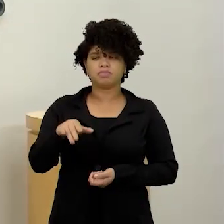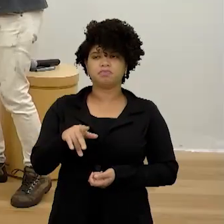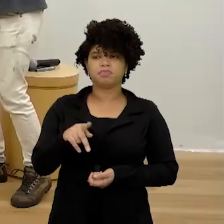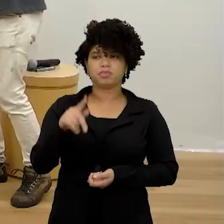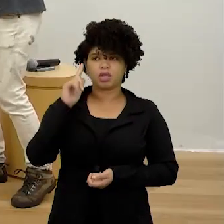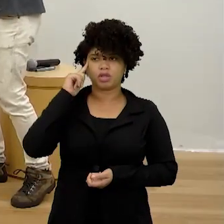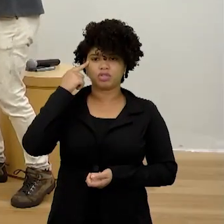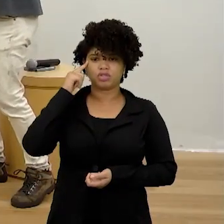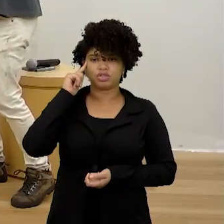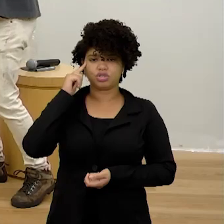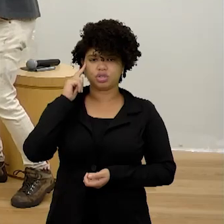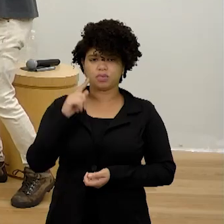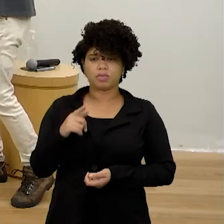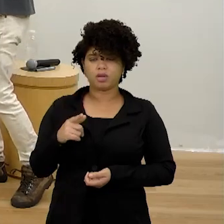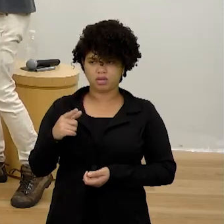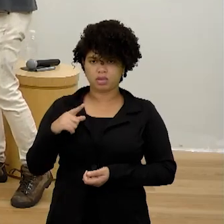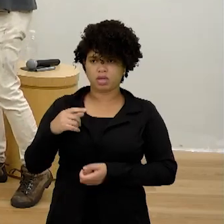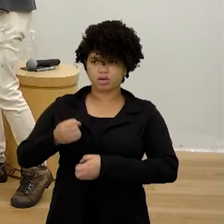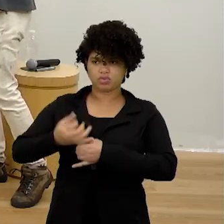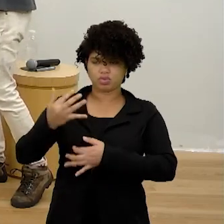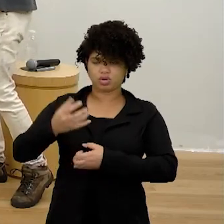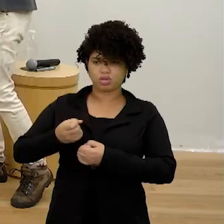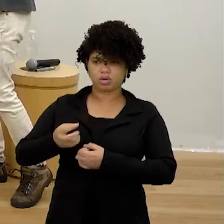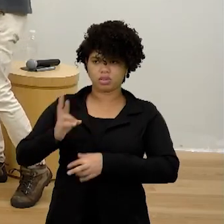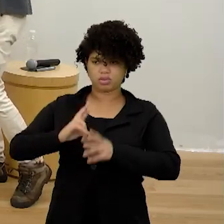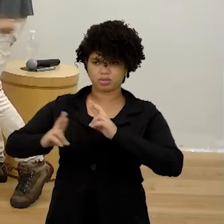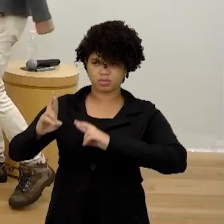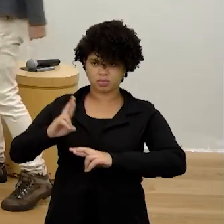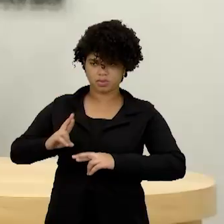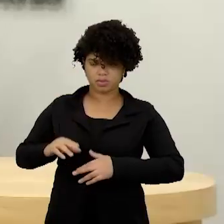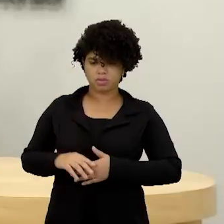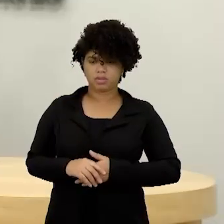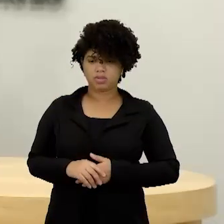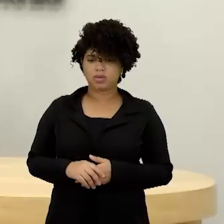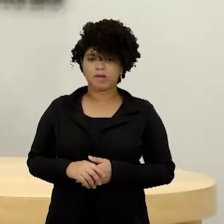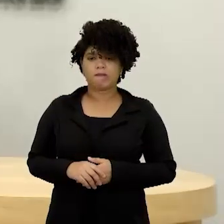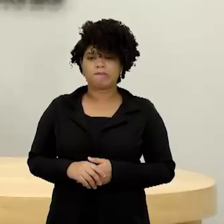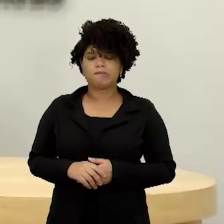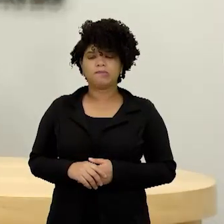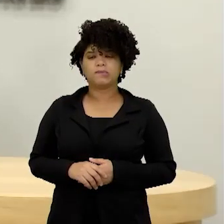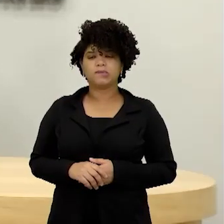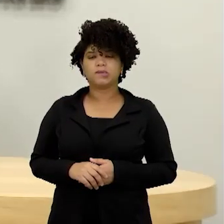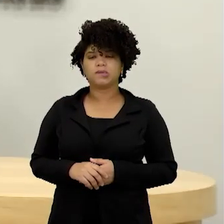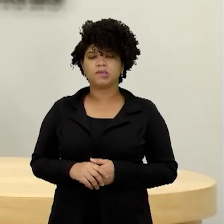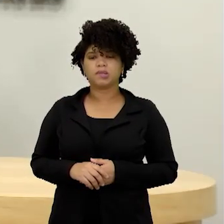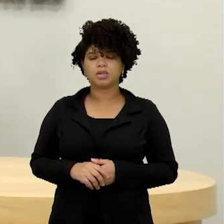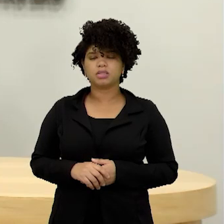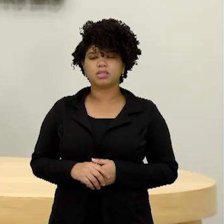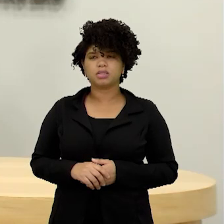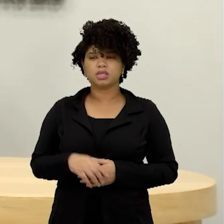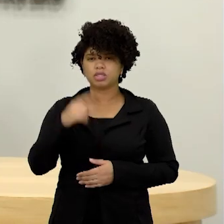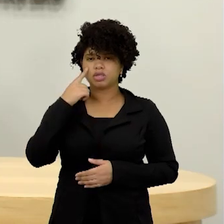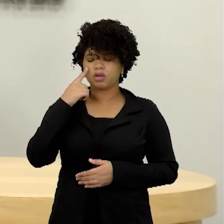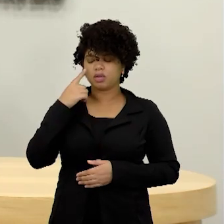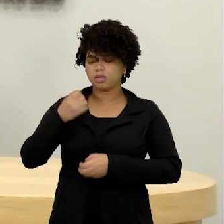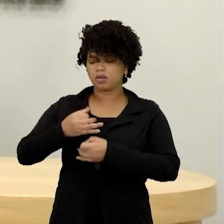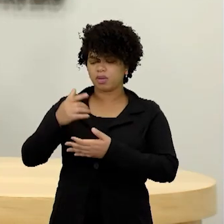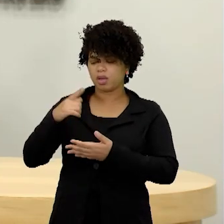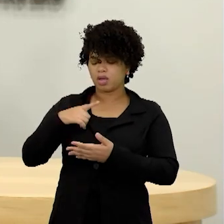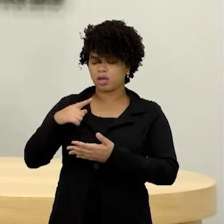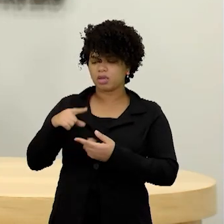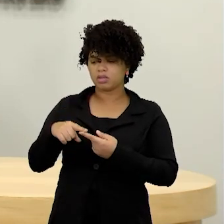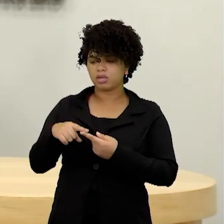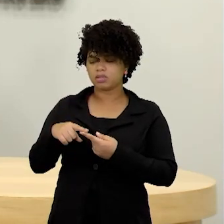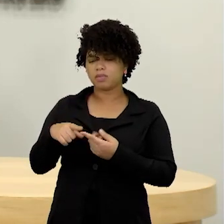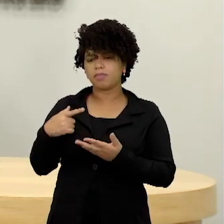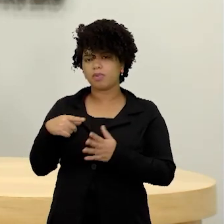Giba, traz para nós aqui, compartilha conosco o que a galera disse. O pessoal comentou aqui a questão, Estados Unidos e